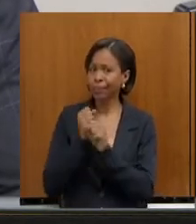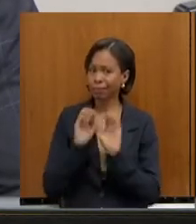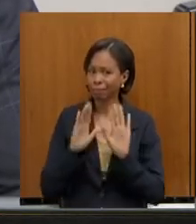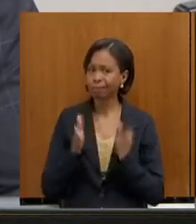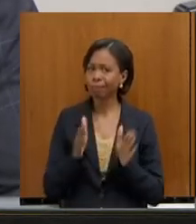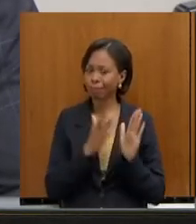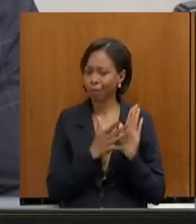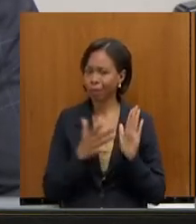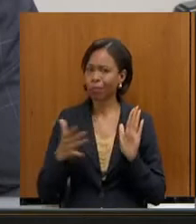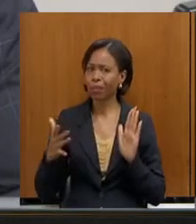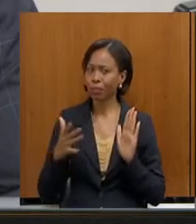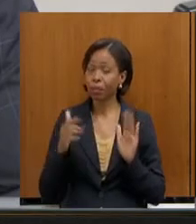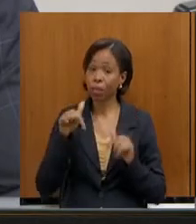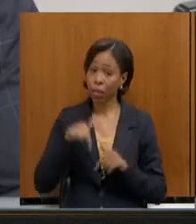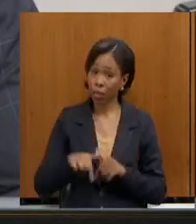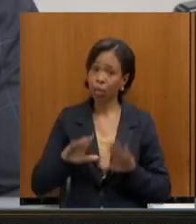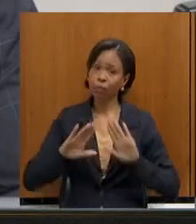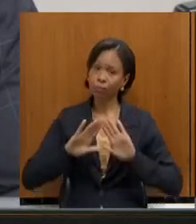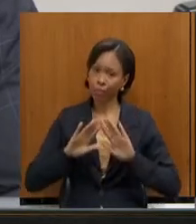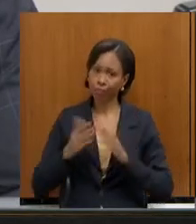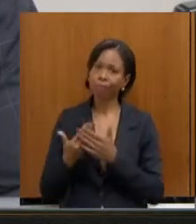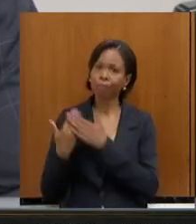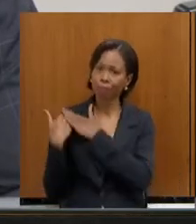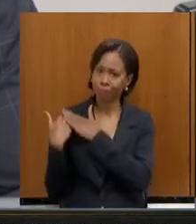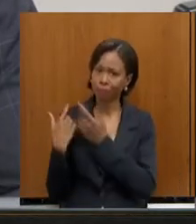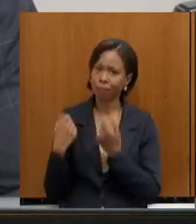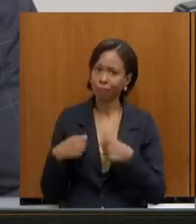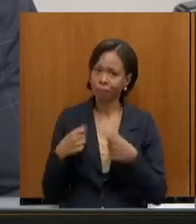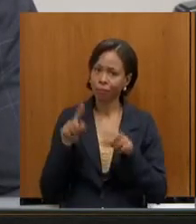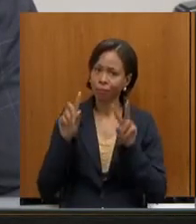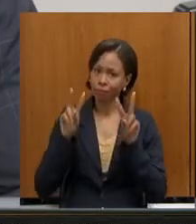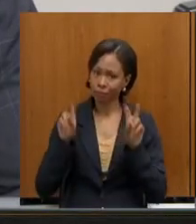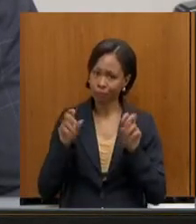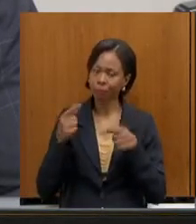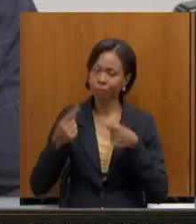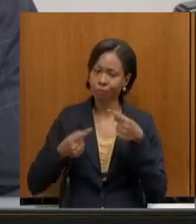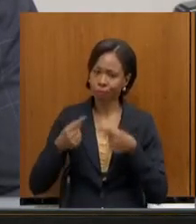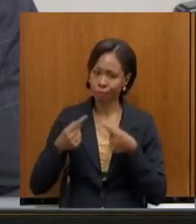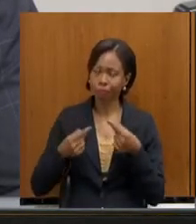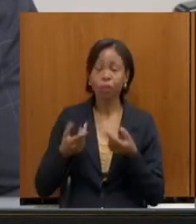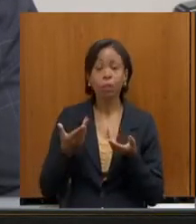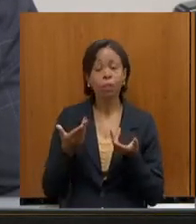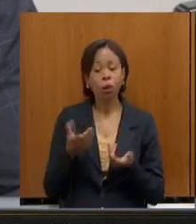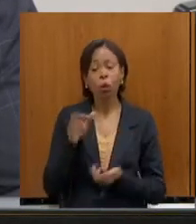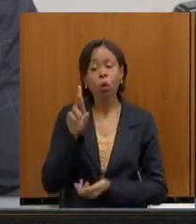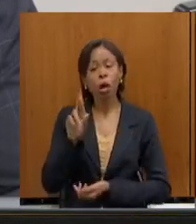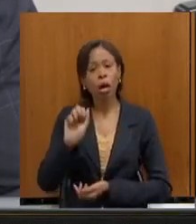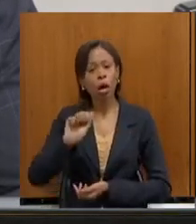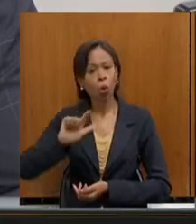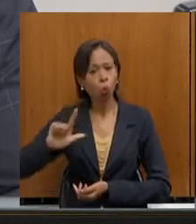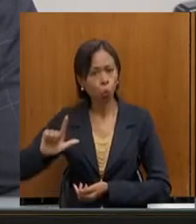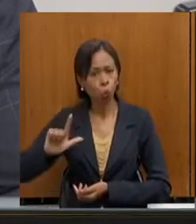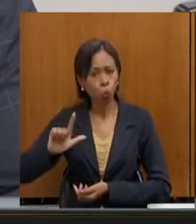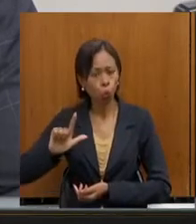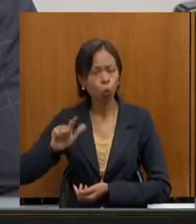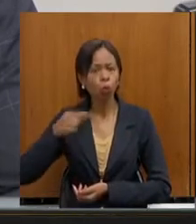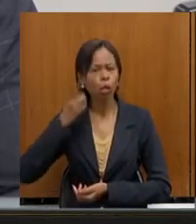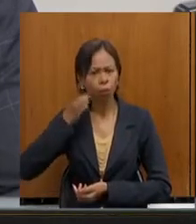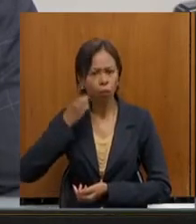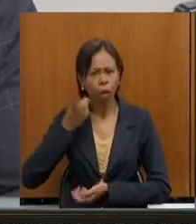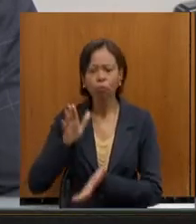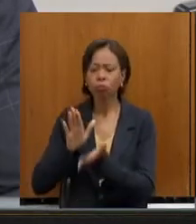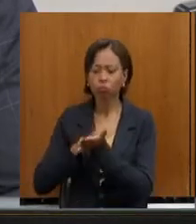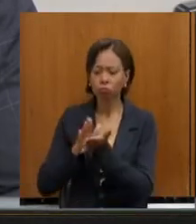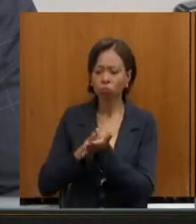excursão que essa casa terá de assumir não parabenizo o deputado é a o Belém por essa